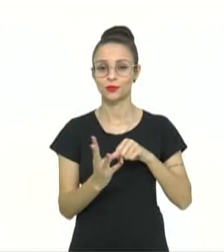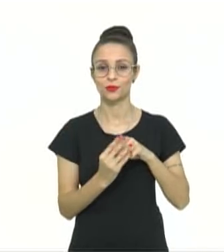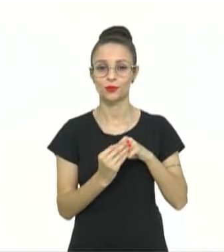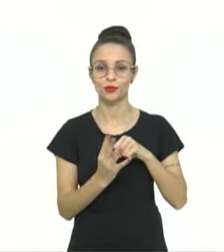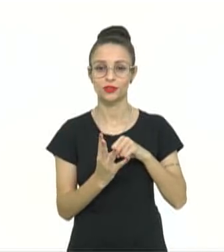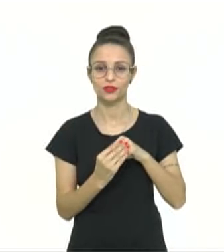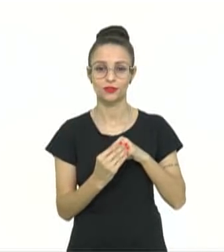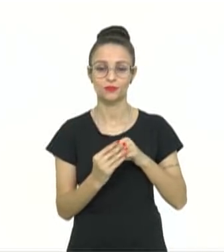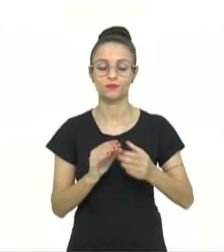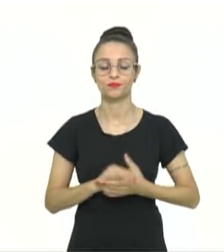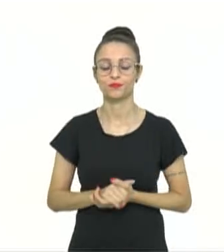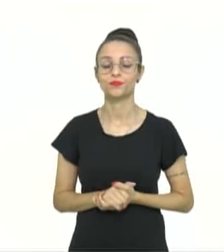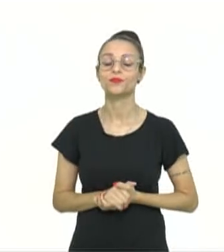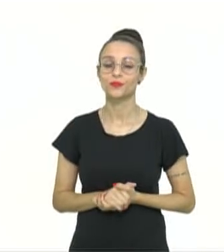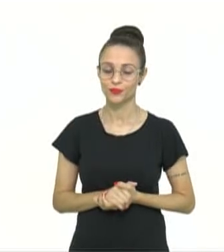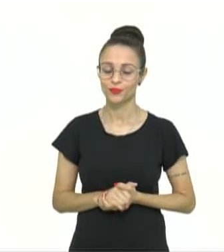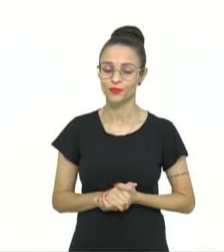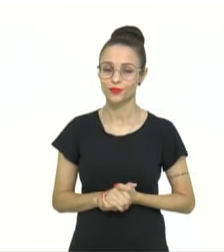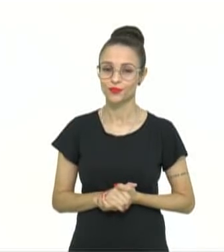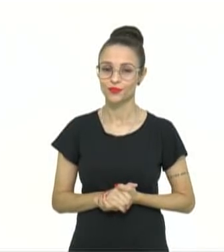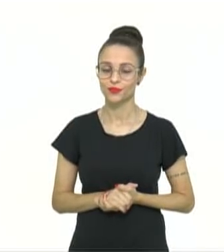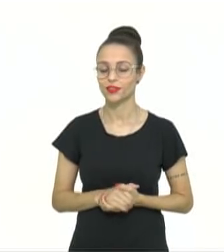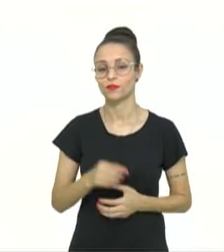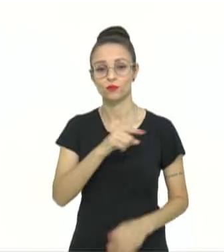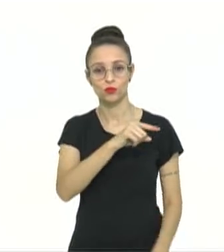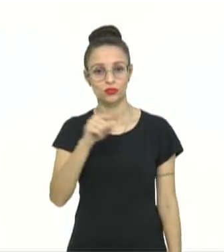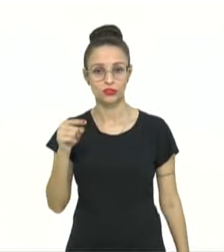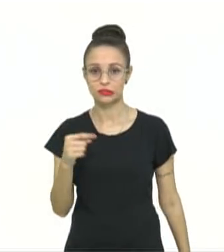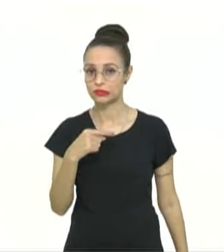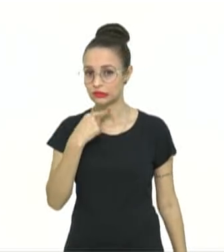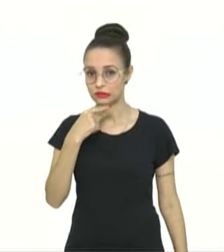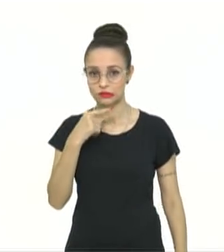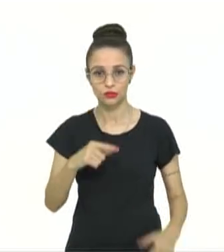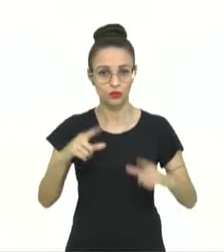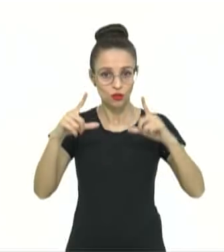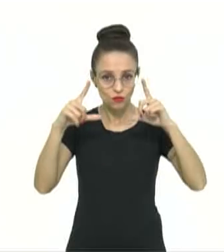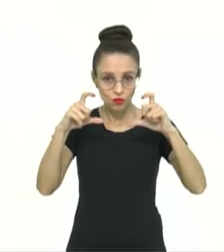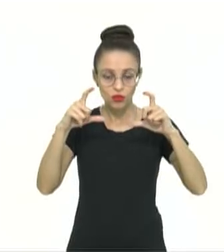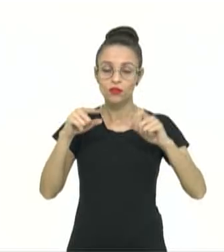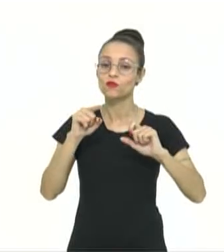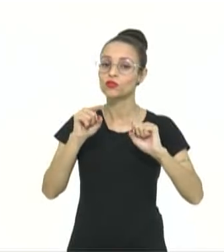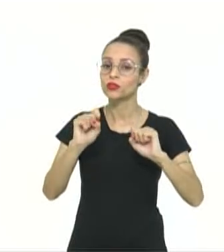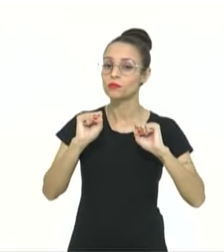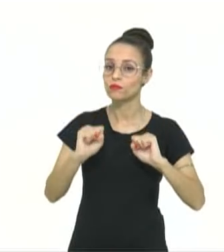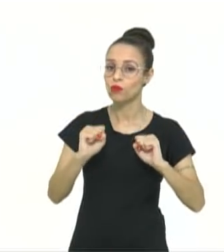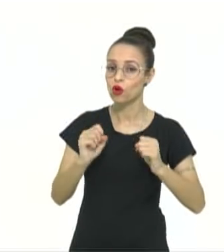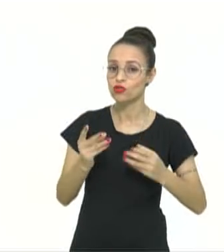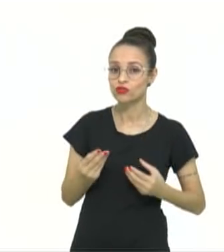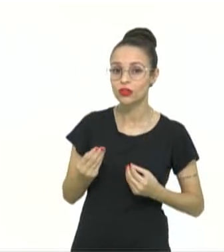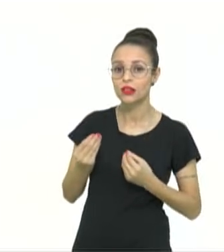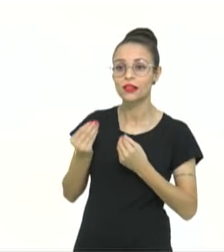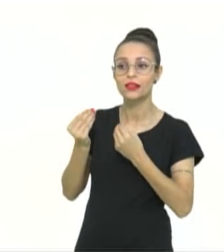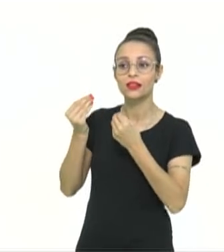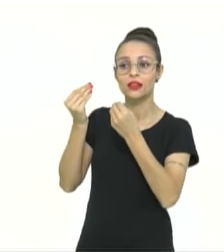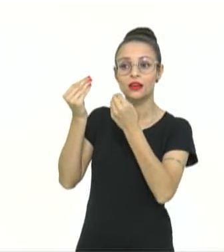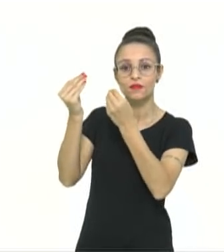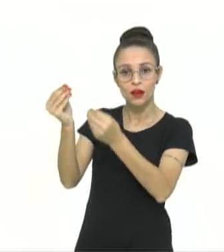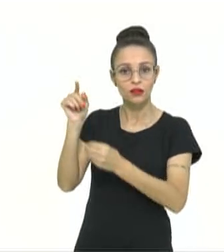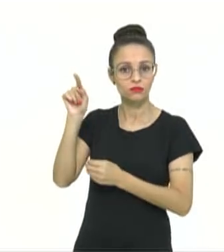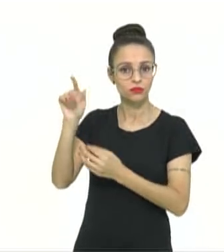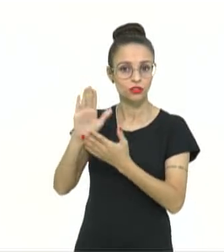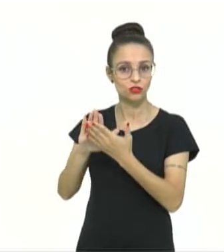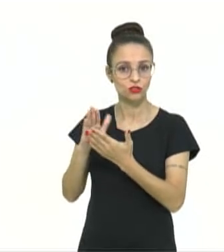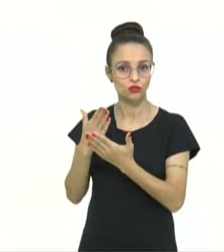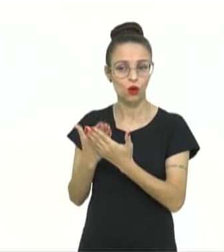Conhecimento. Caso você não possa fotografar, né, você leve a sua atividade até a sua escola para que